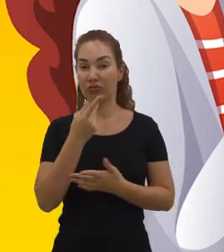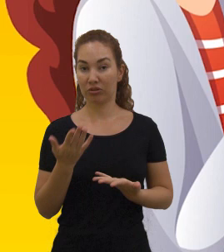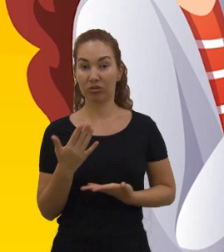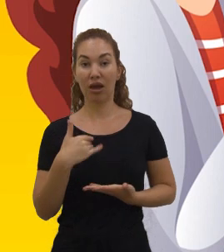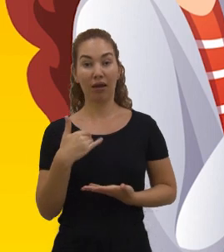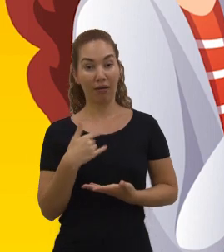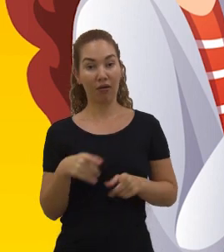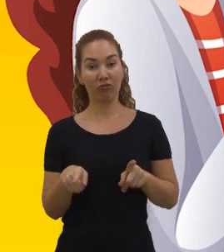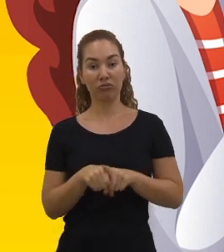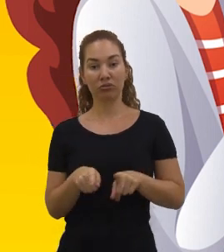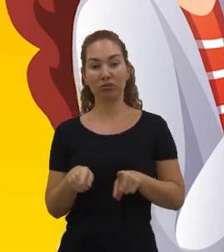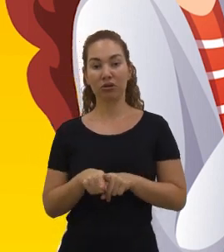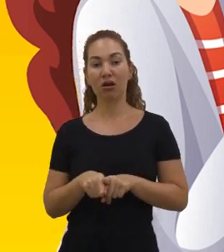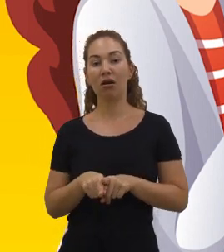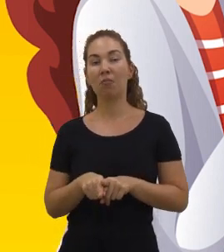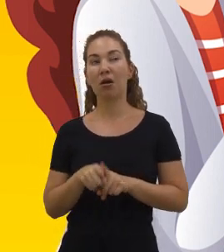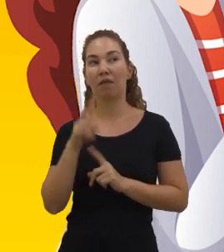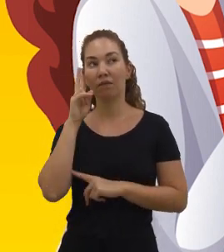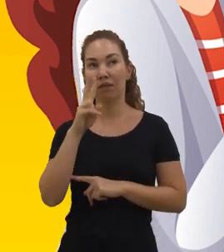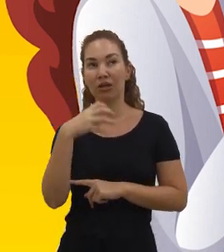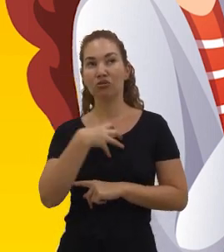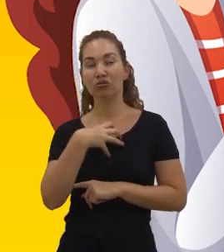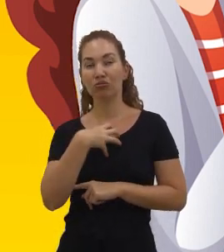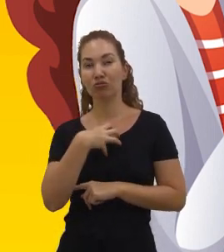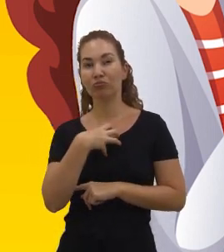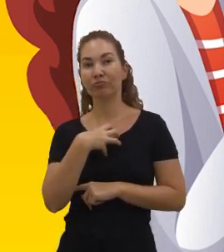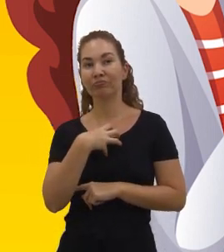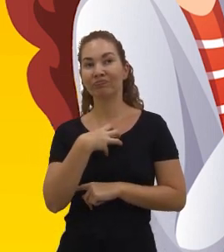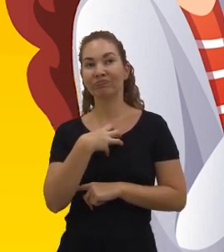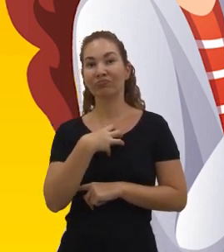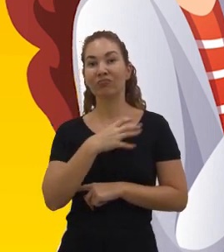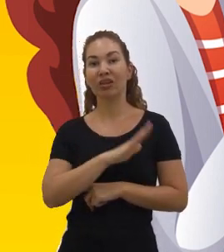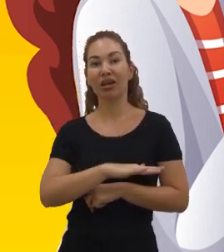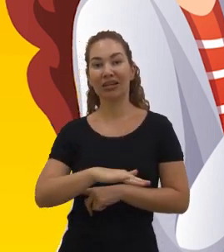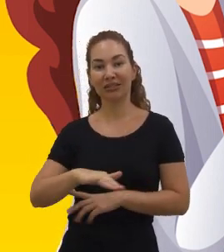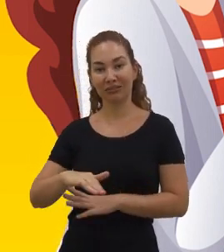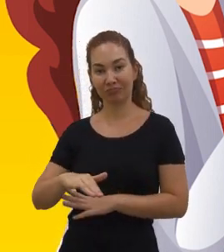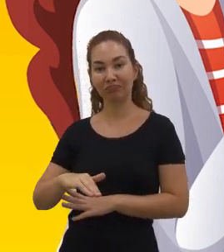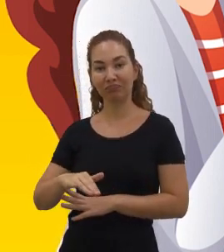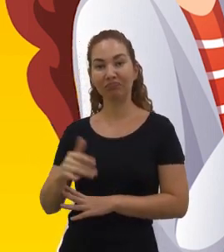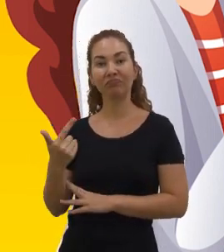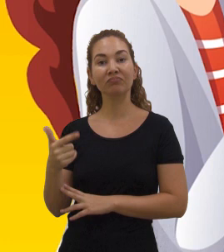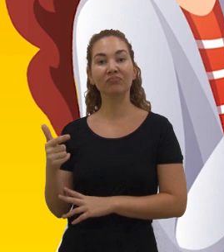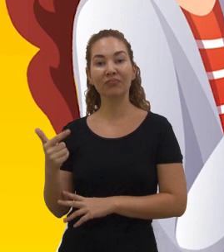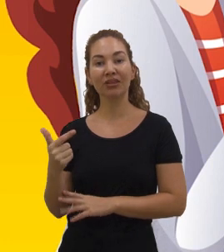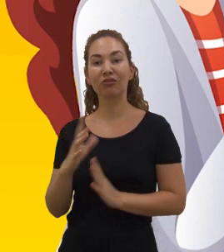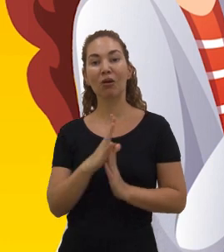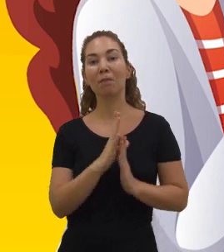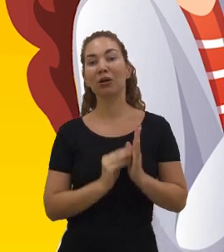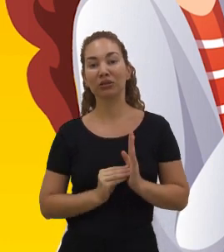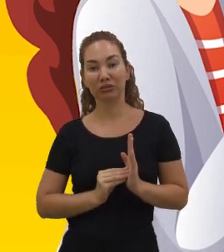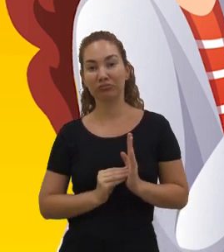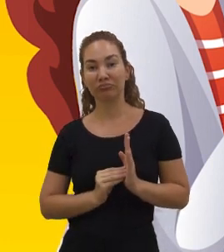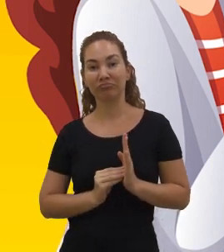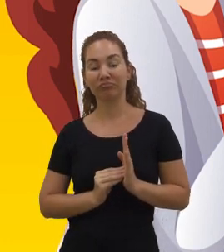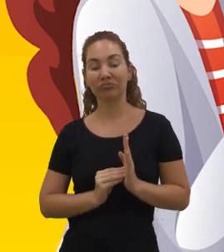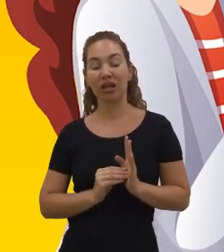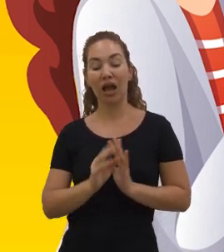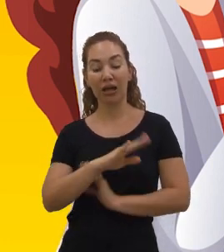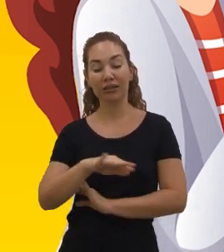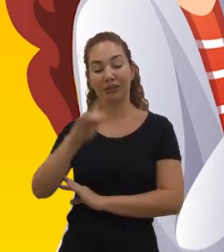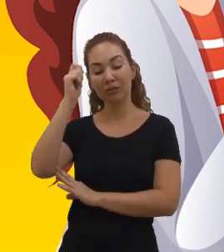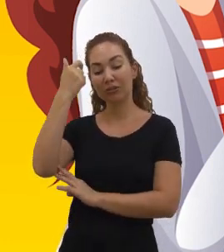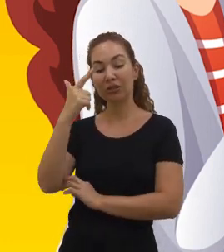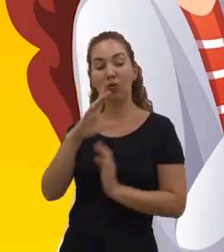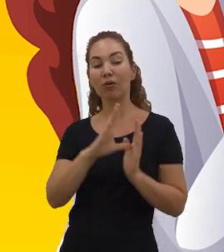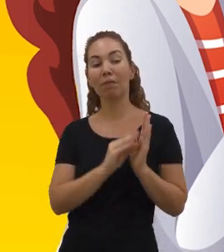também eu vejo muitas situações assim de crianças que não têm um modelo, por exemplo, crianças pretas que não têm esse